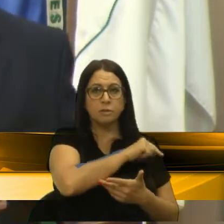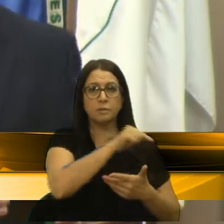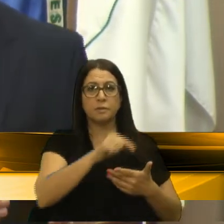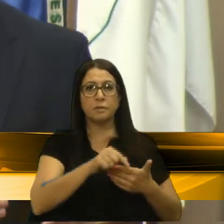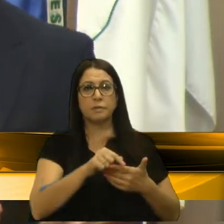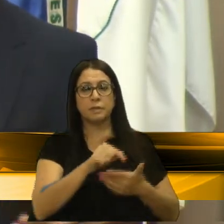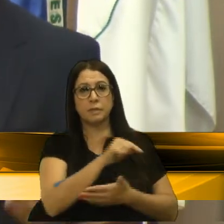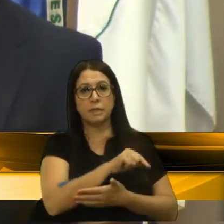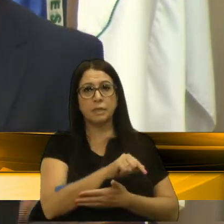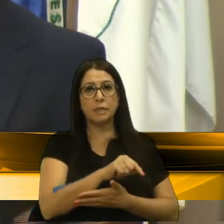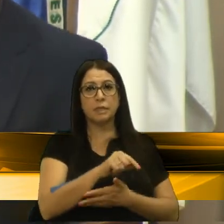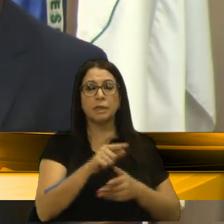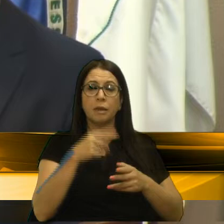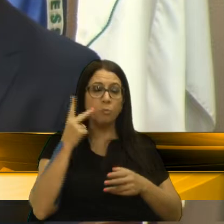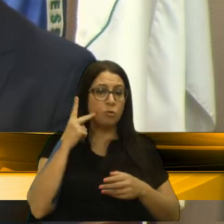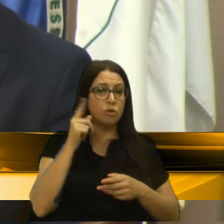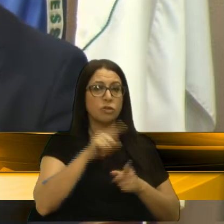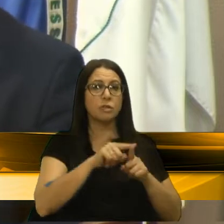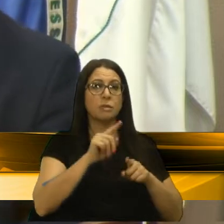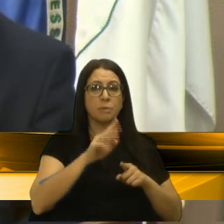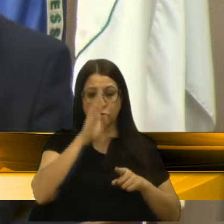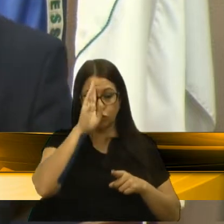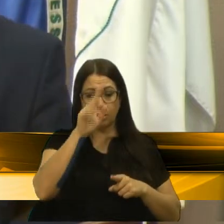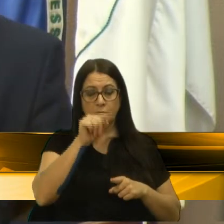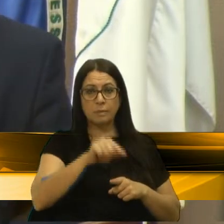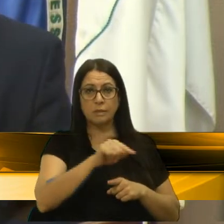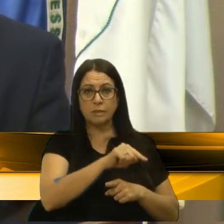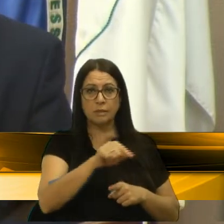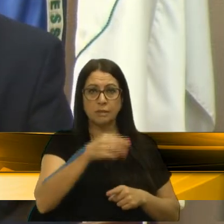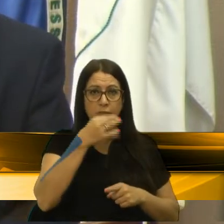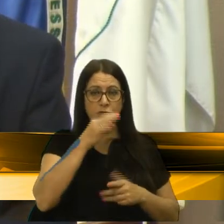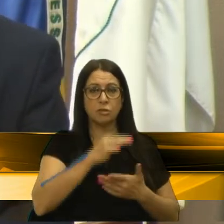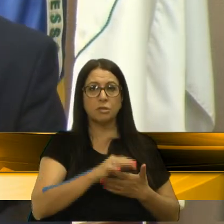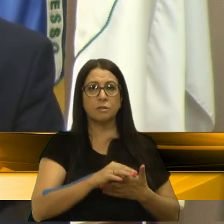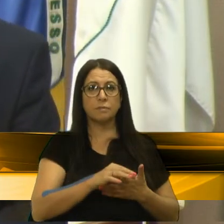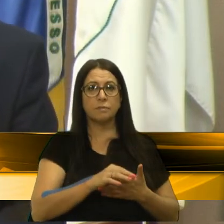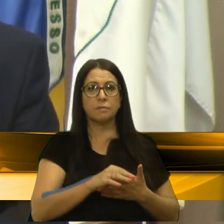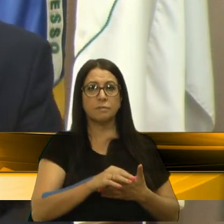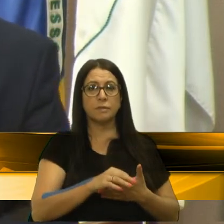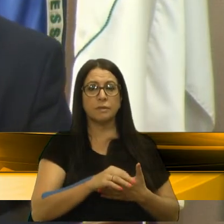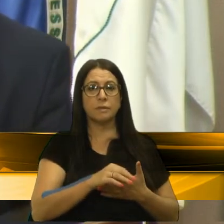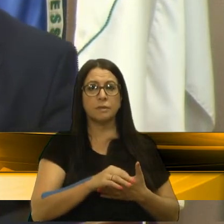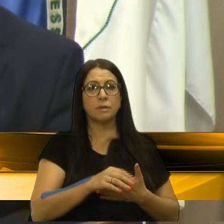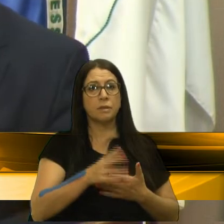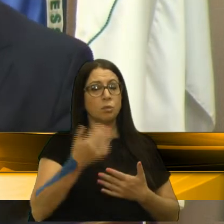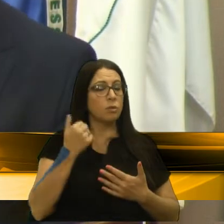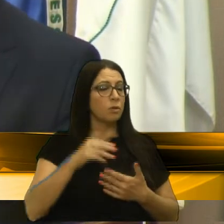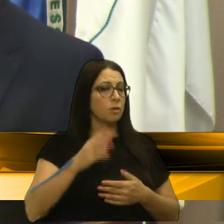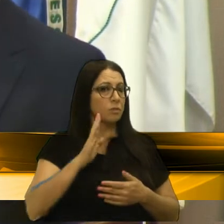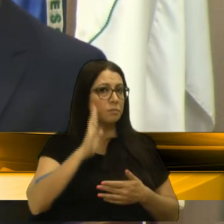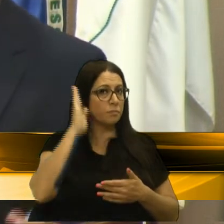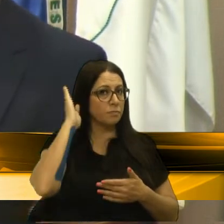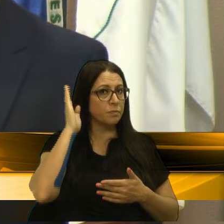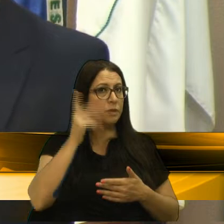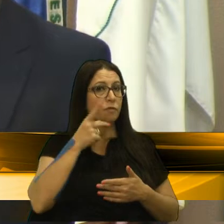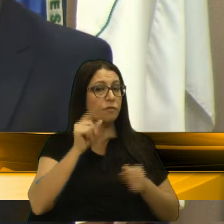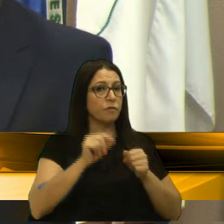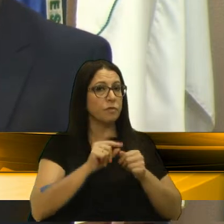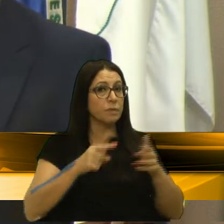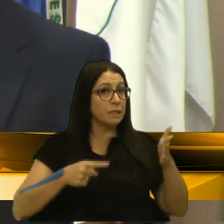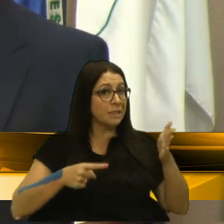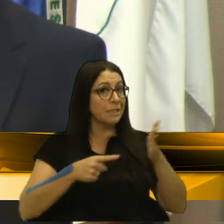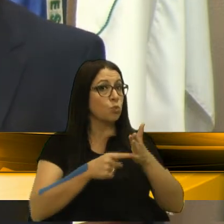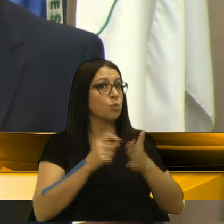que tem vindo à tona na política e que veio à tona mais diretamente aqui em Caxias do Sul com a gestão do ex-prefeito Daniel Guerra. E vou fazer uma denúncia